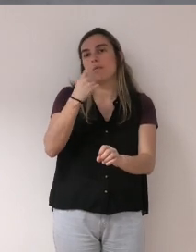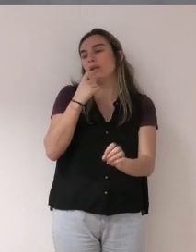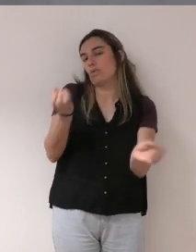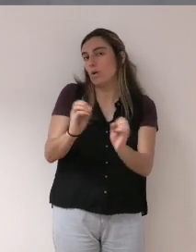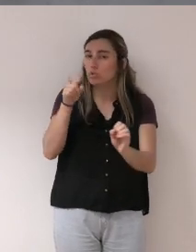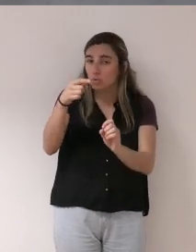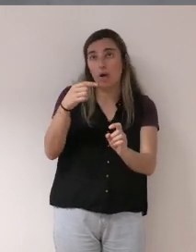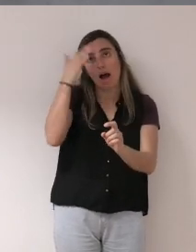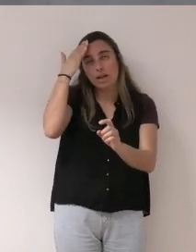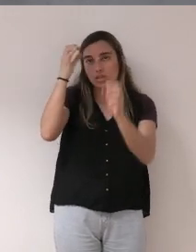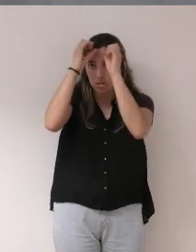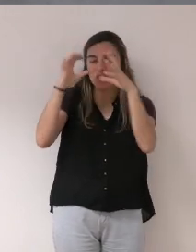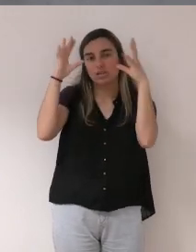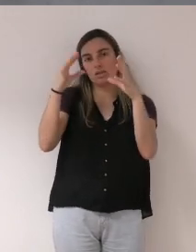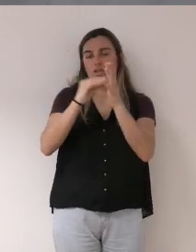coisas?